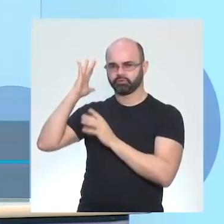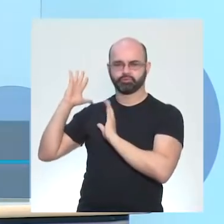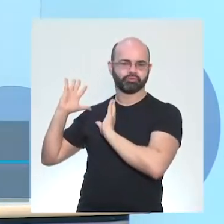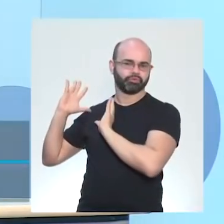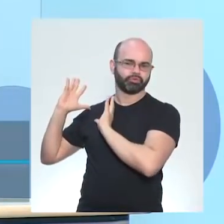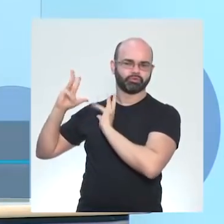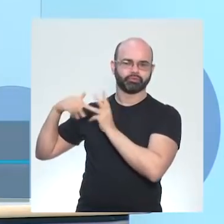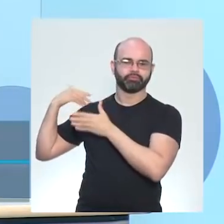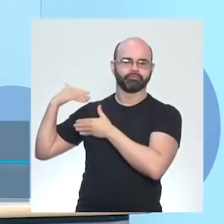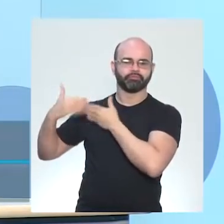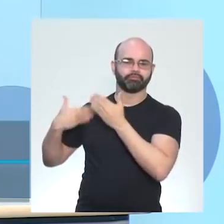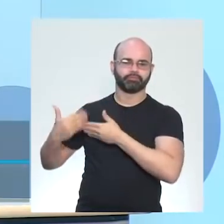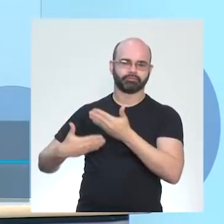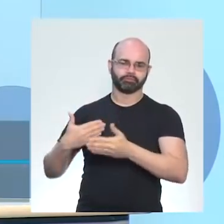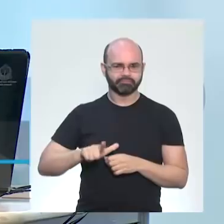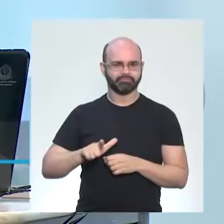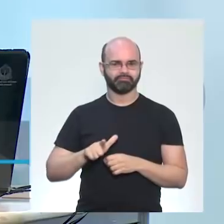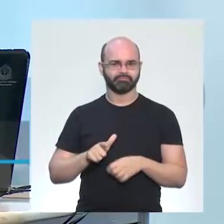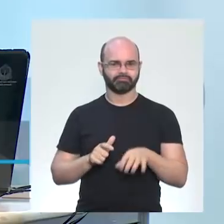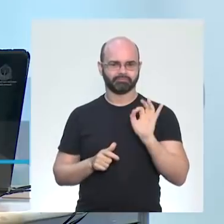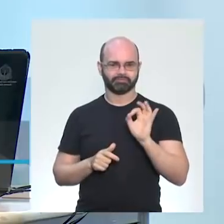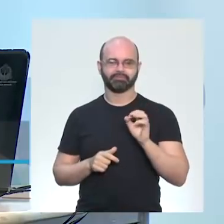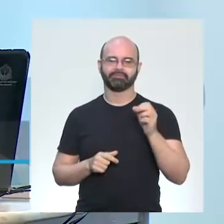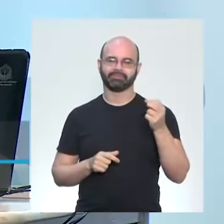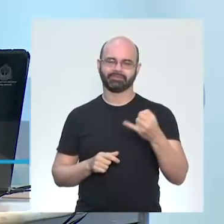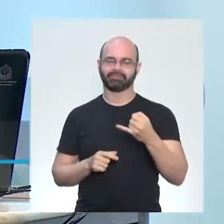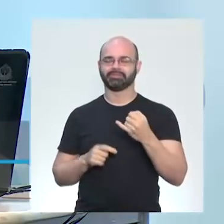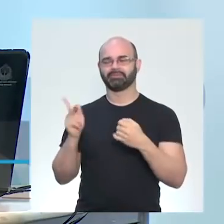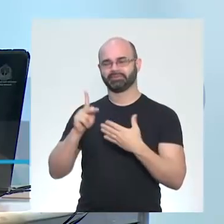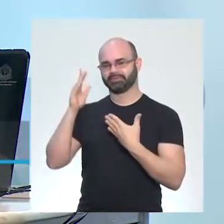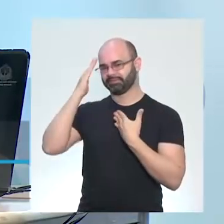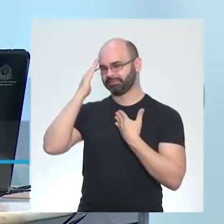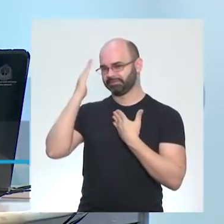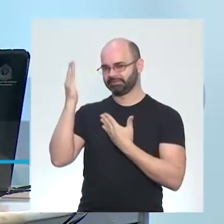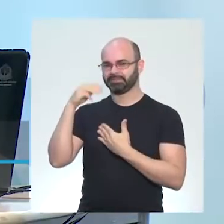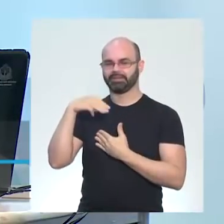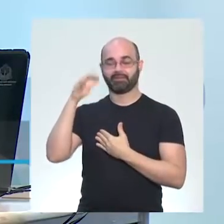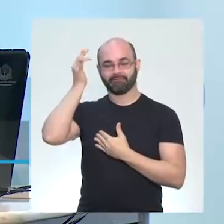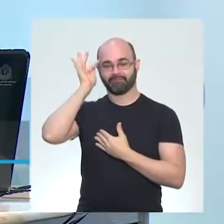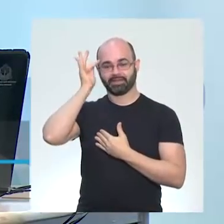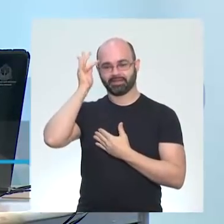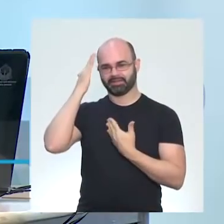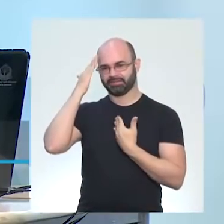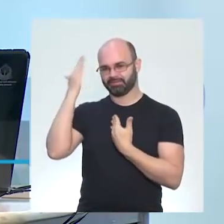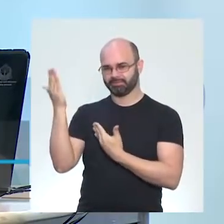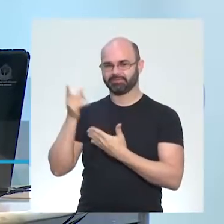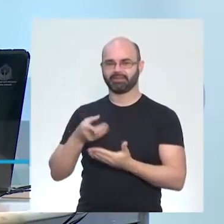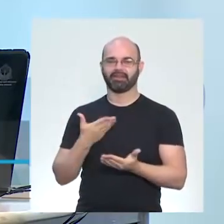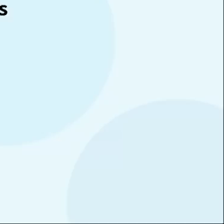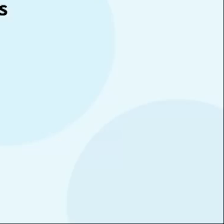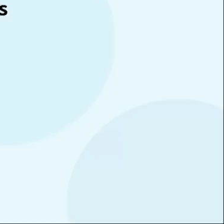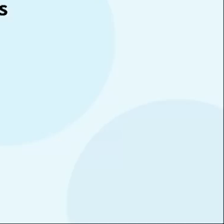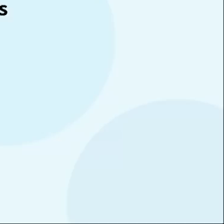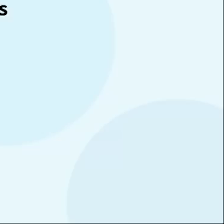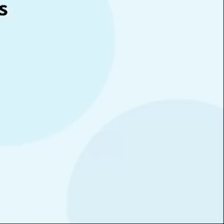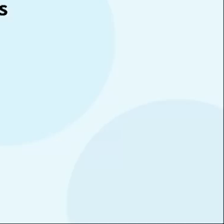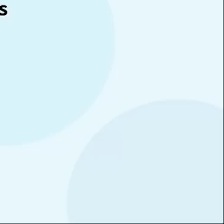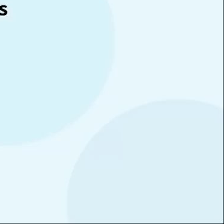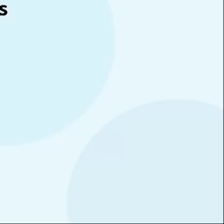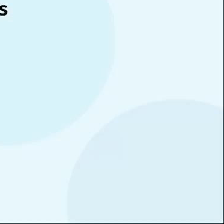encaixava essa ponta, né, no corpinho daquele objeto, e aí você ia molhando assim a caneta,